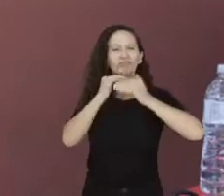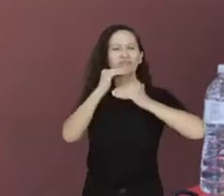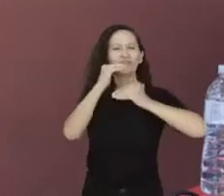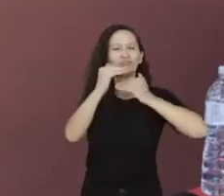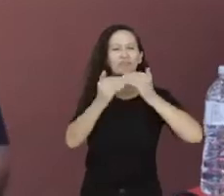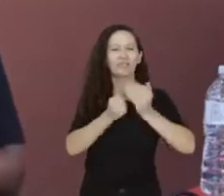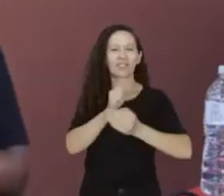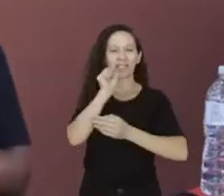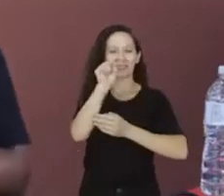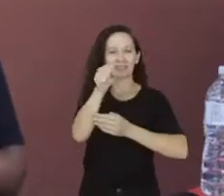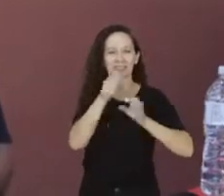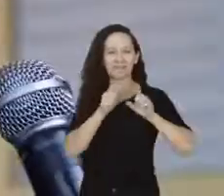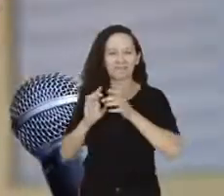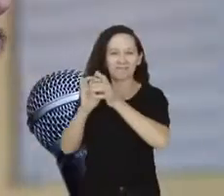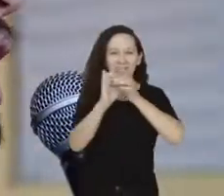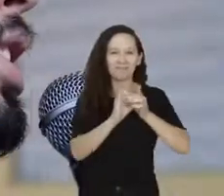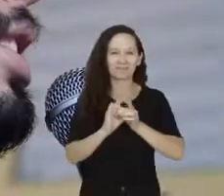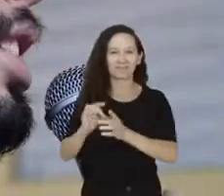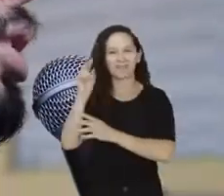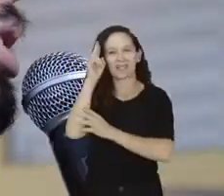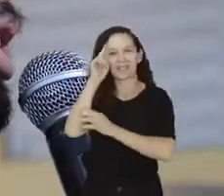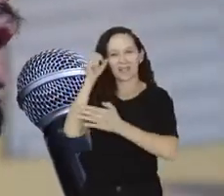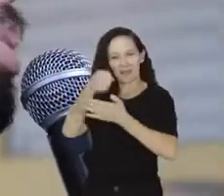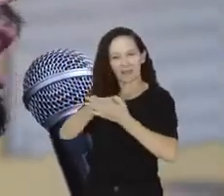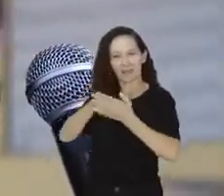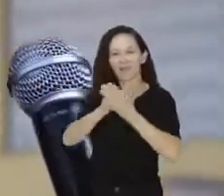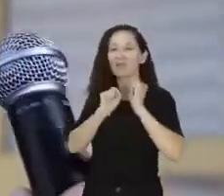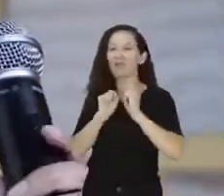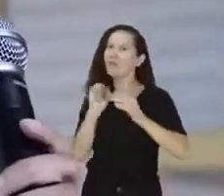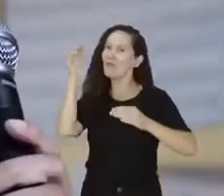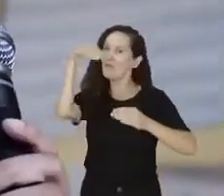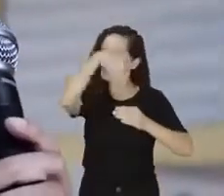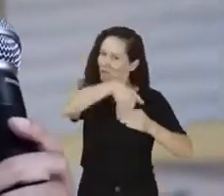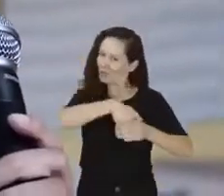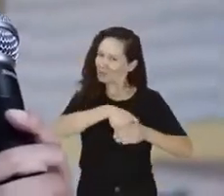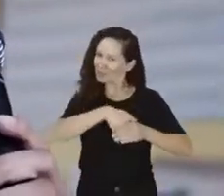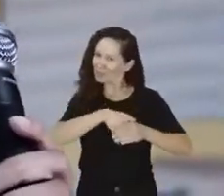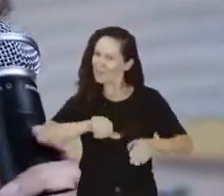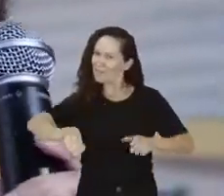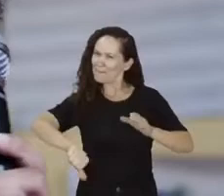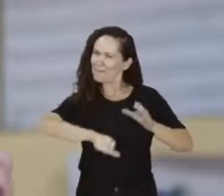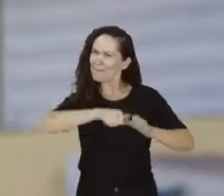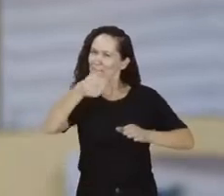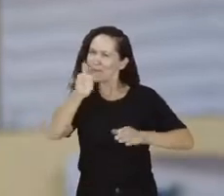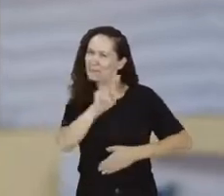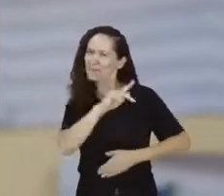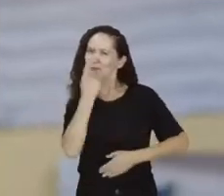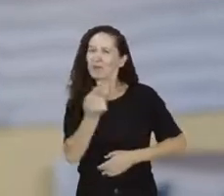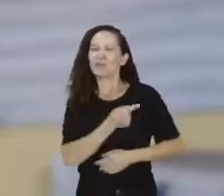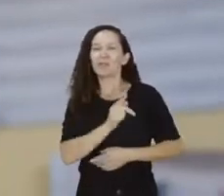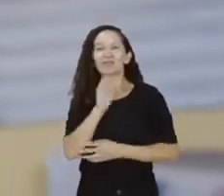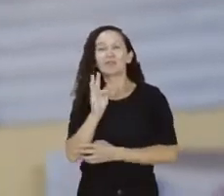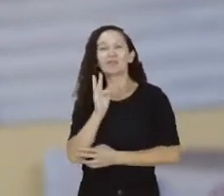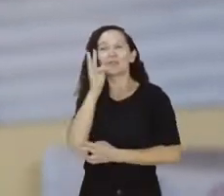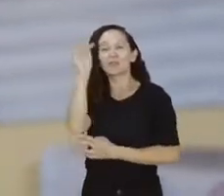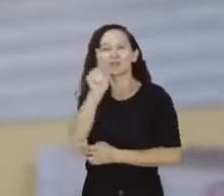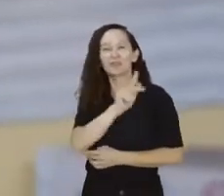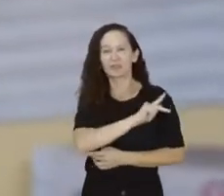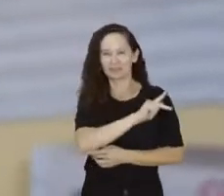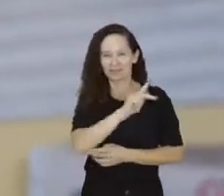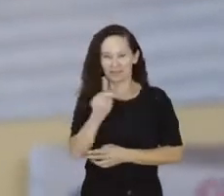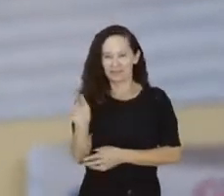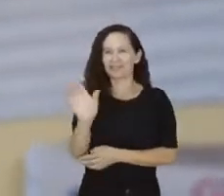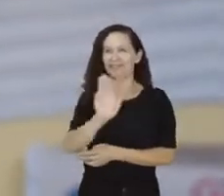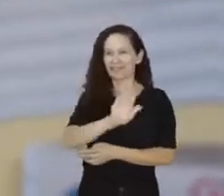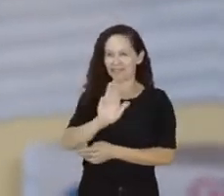nessa história de luta, votando esse ano pela primeira vez no nosso futuro presidente Lula. E isso,